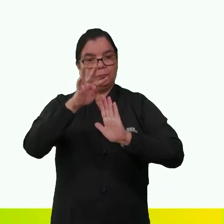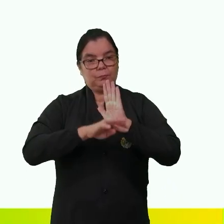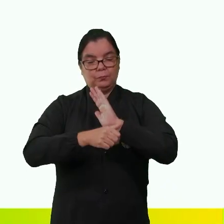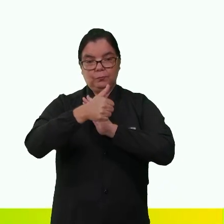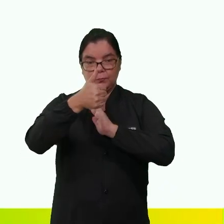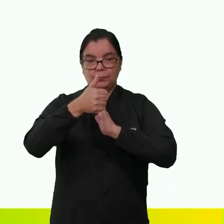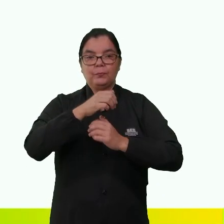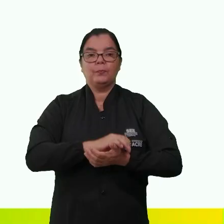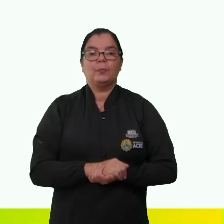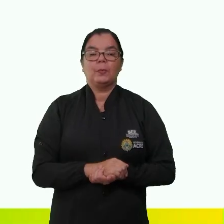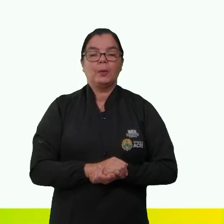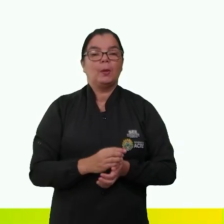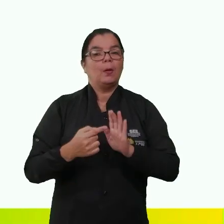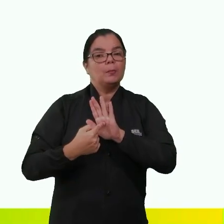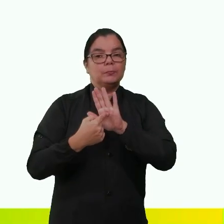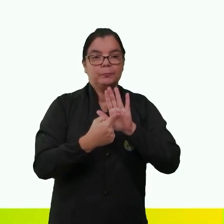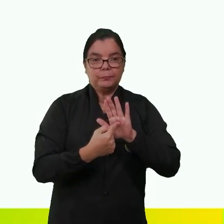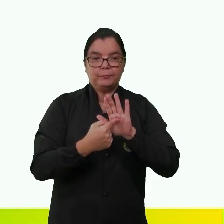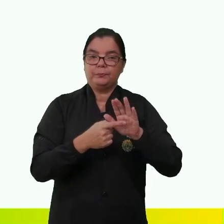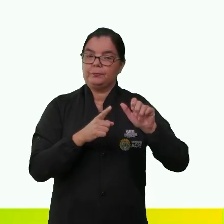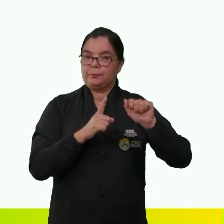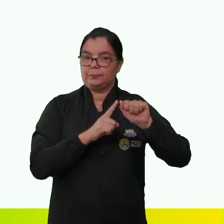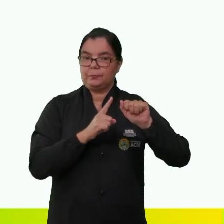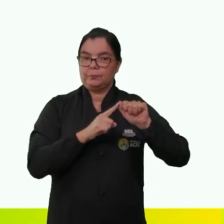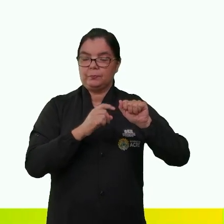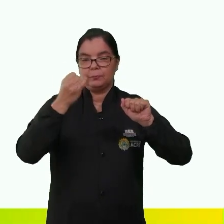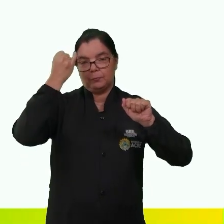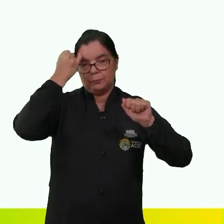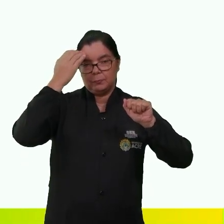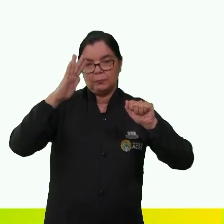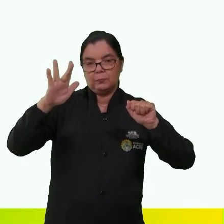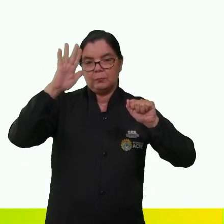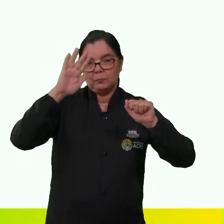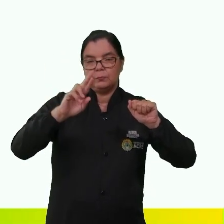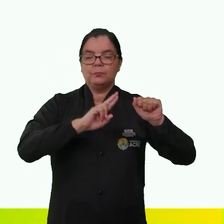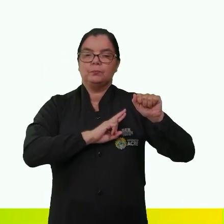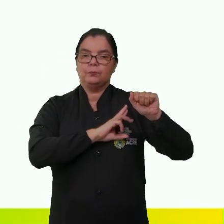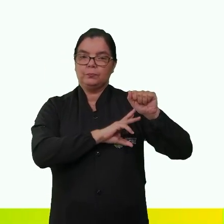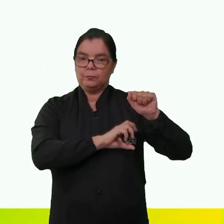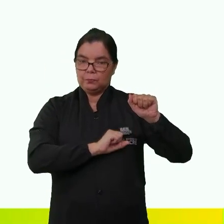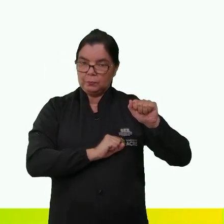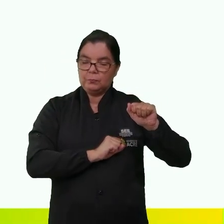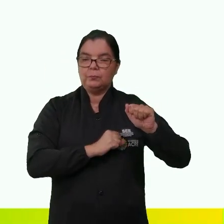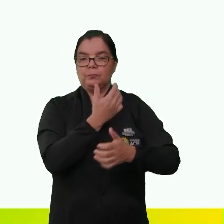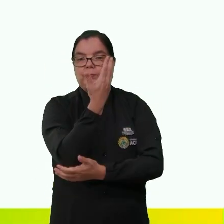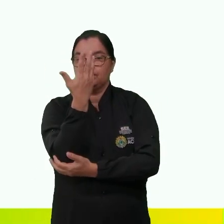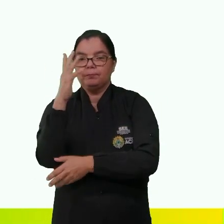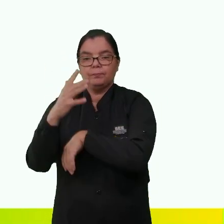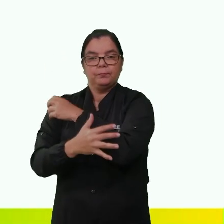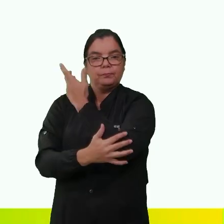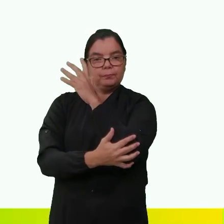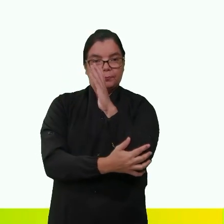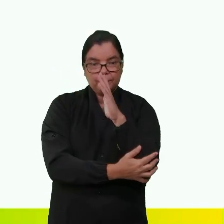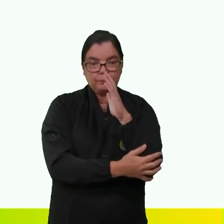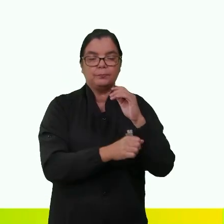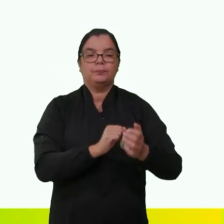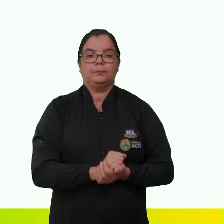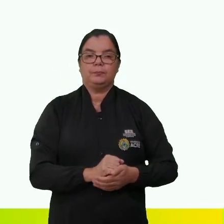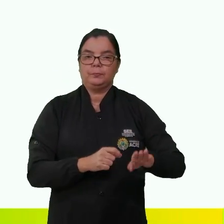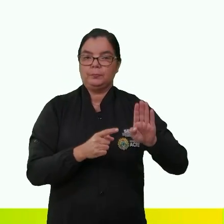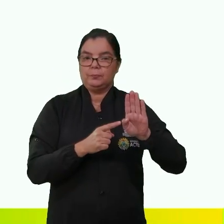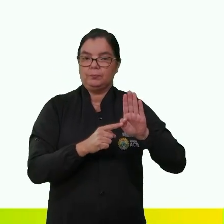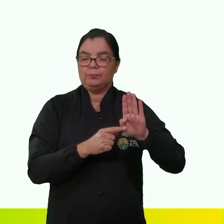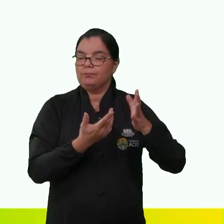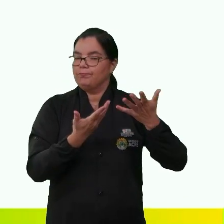que é o texto 1, revela, letra A idealização romântica da natureza brasileira,